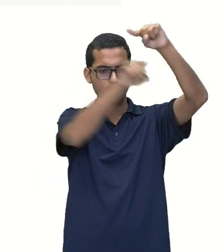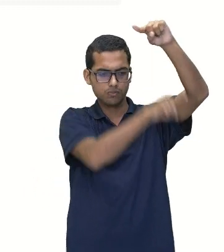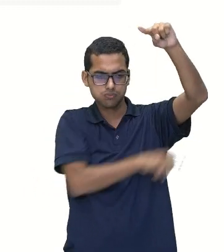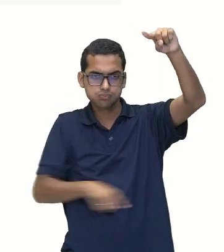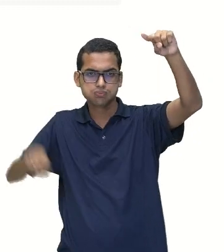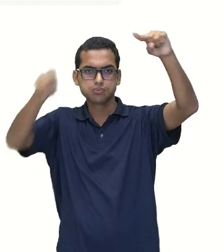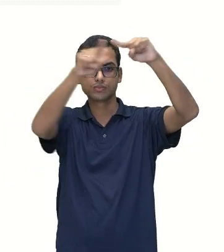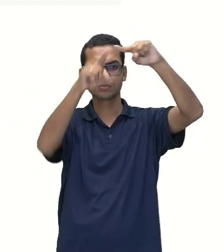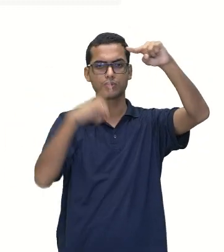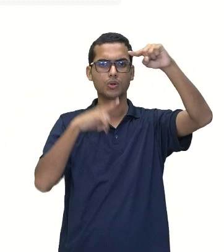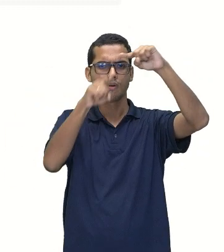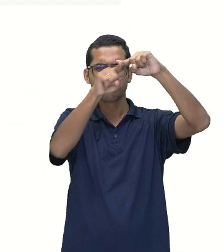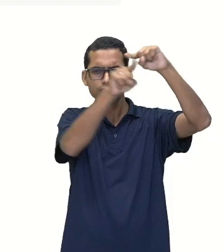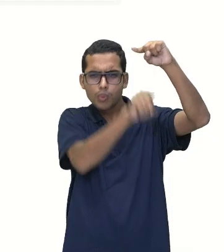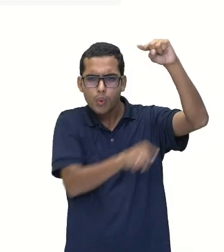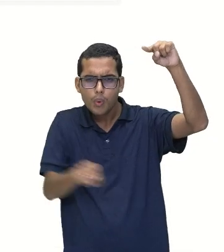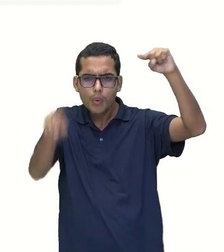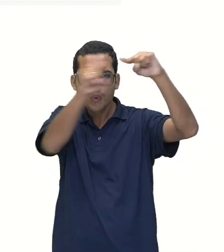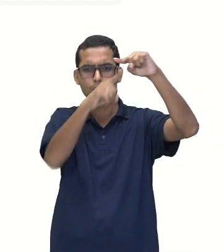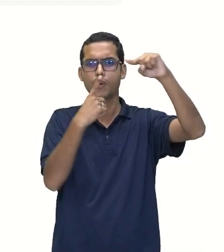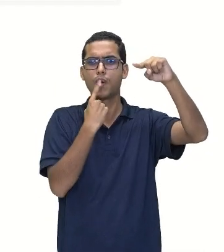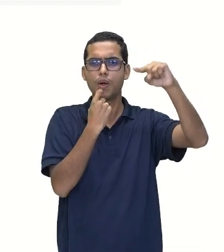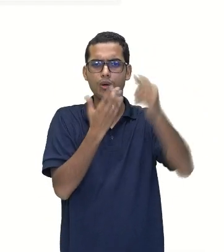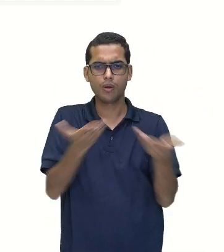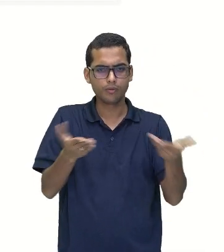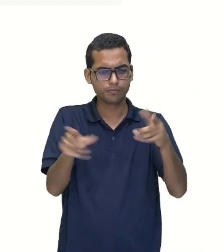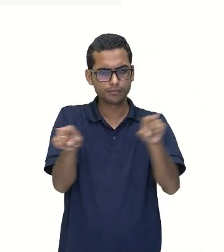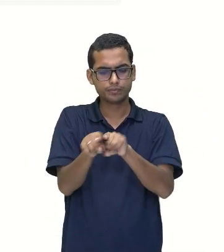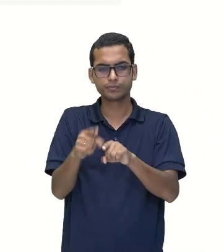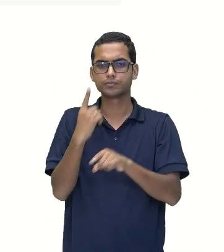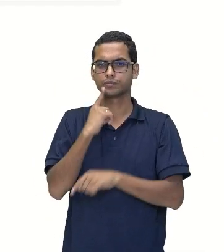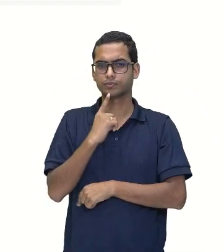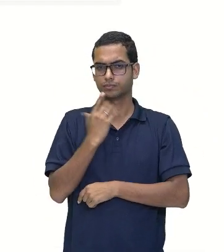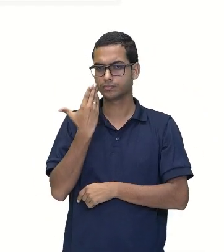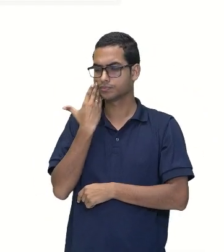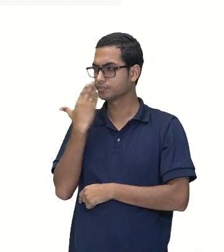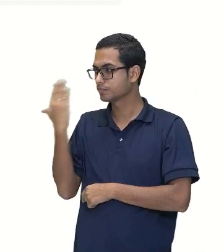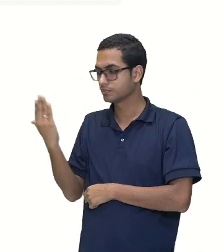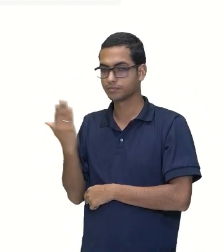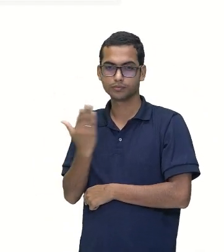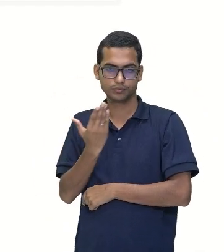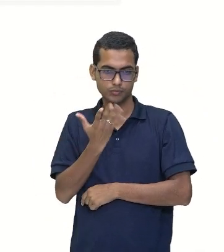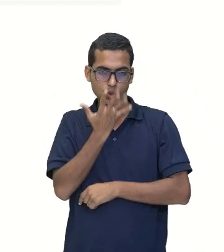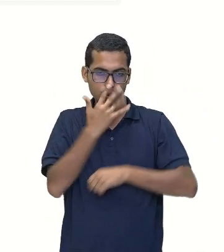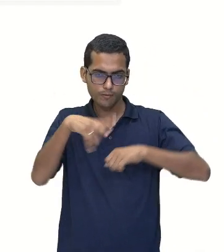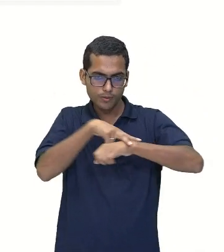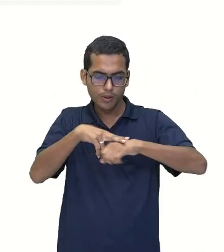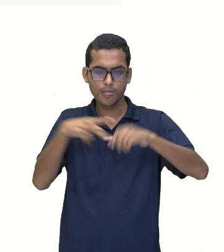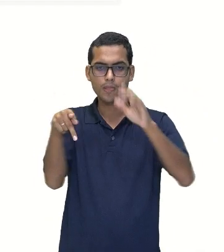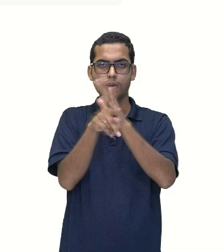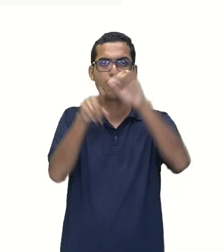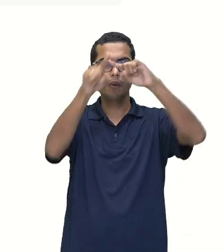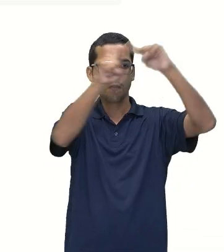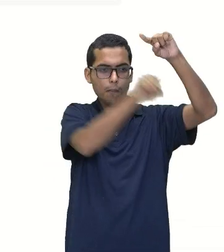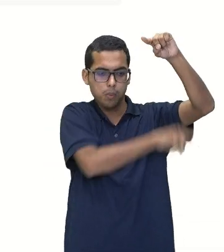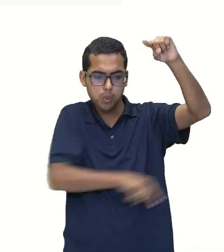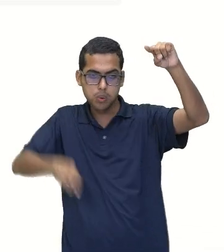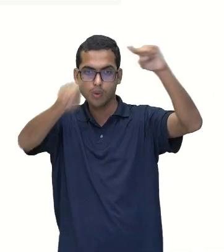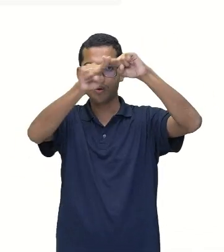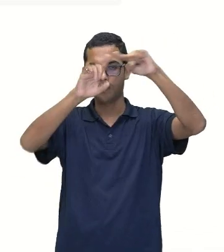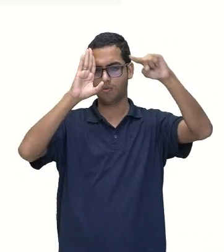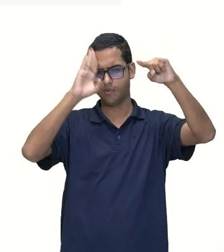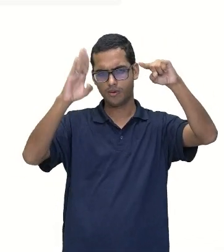Como é metade da circunferência maior, né? A circunferência vermelha é metade